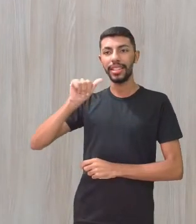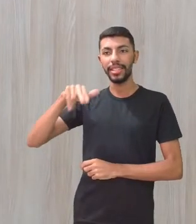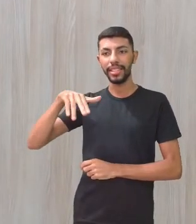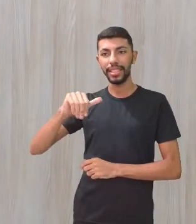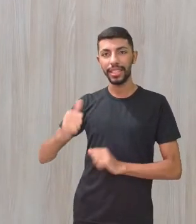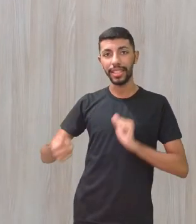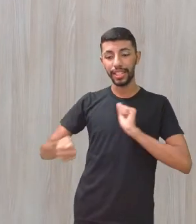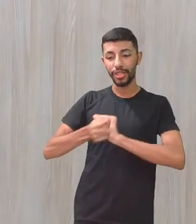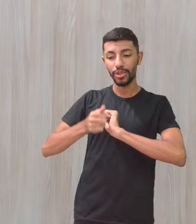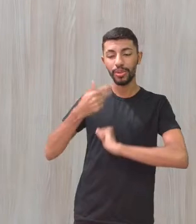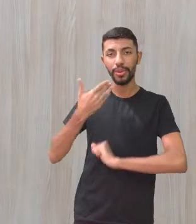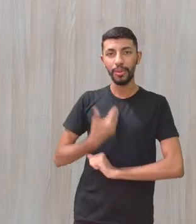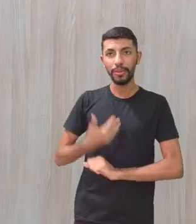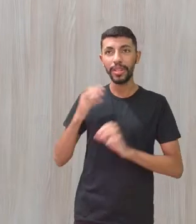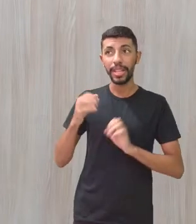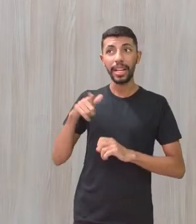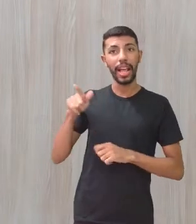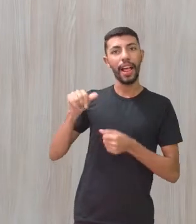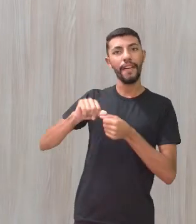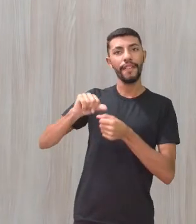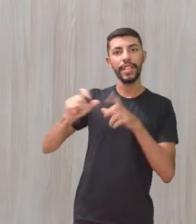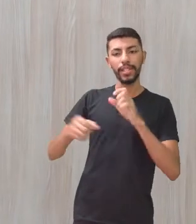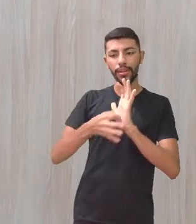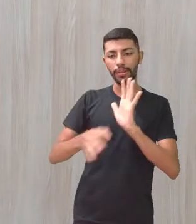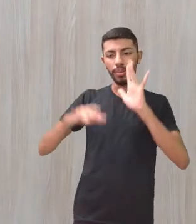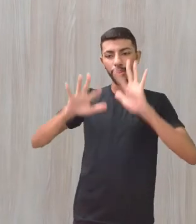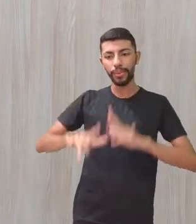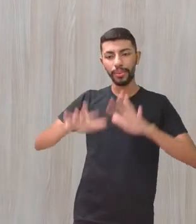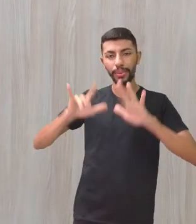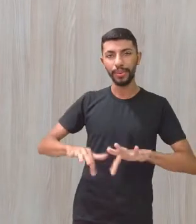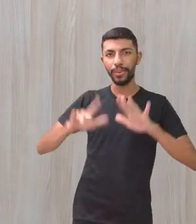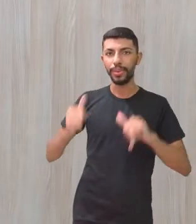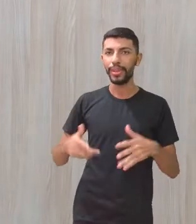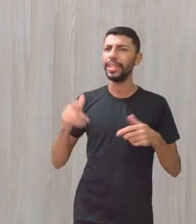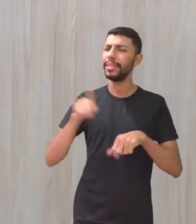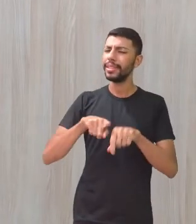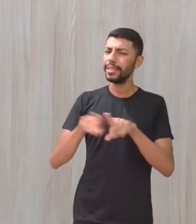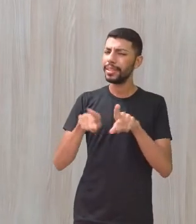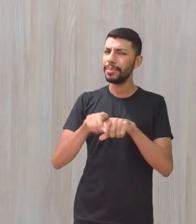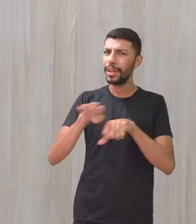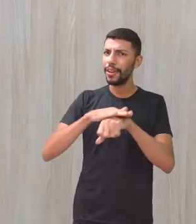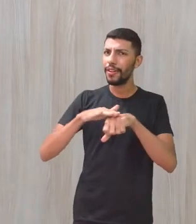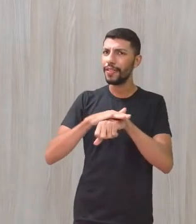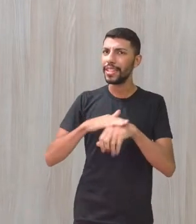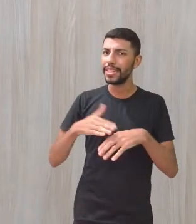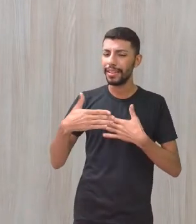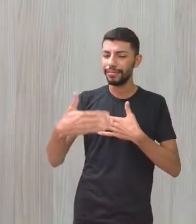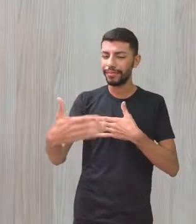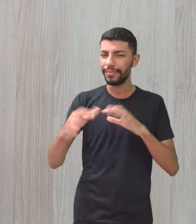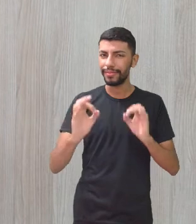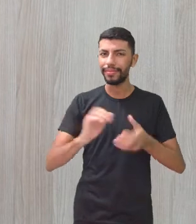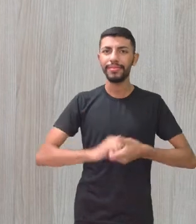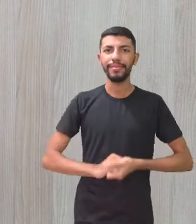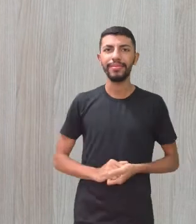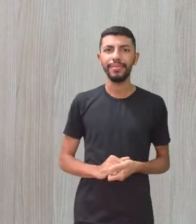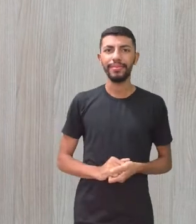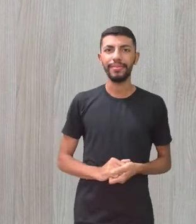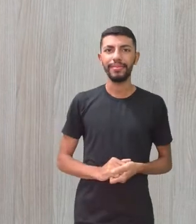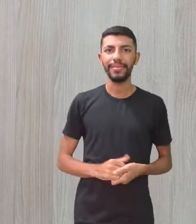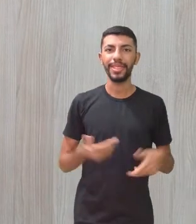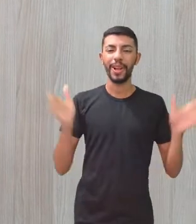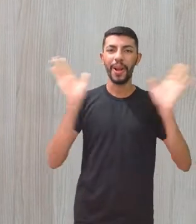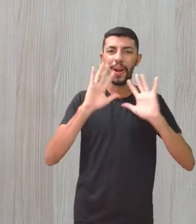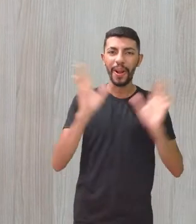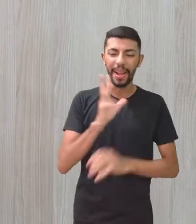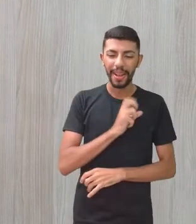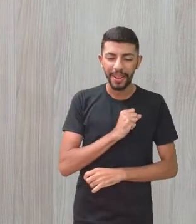aqui comigo. Ela vai fazer o chat da aula de hoje e vai conversar com a gente ao longo da aula. Bora dar um oi para ela? Olá, meus